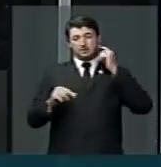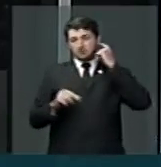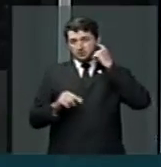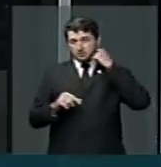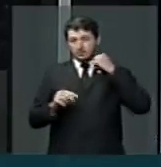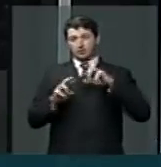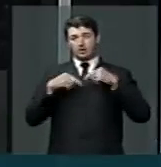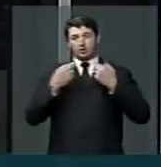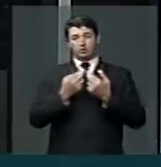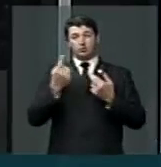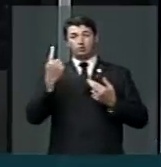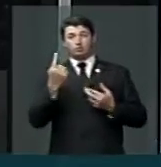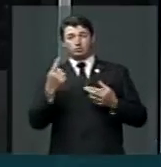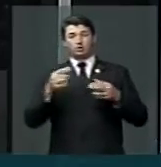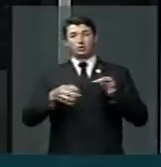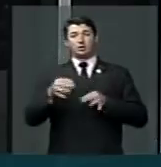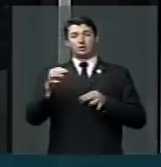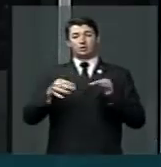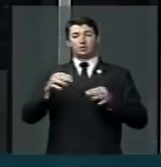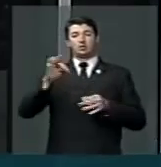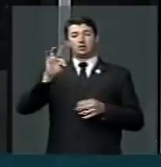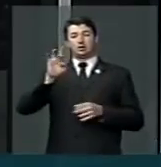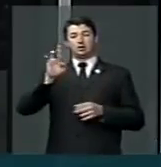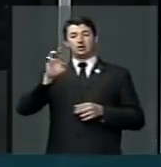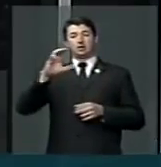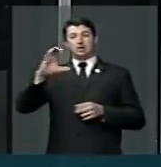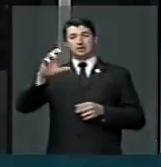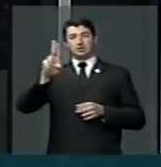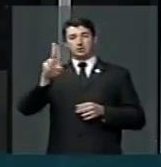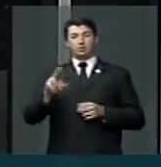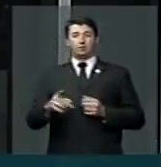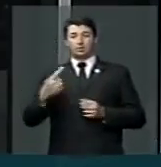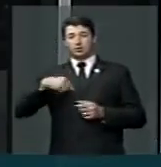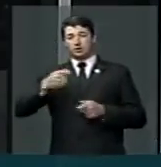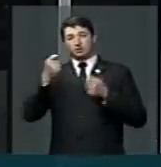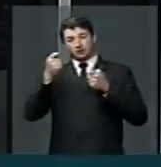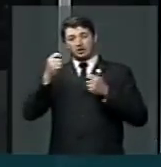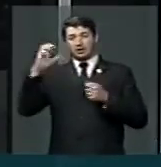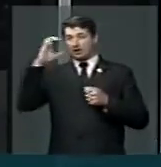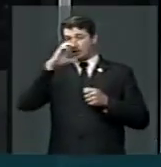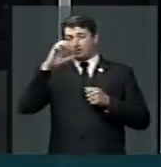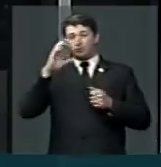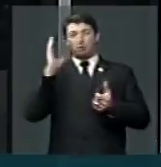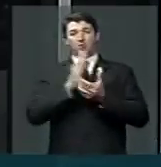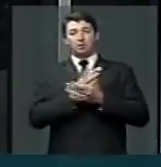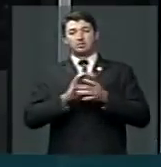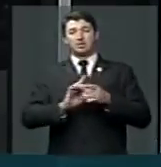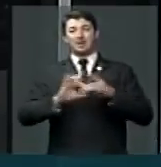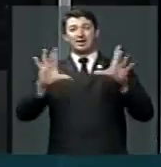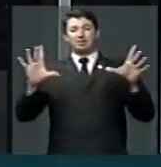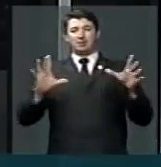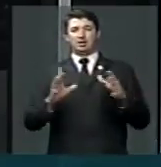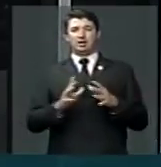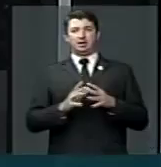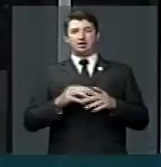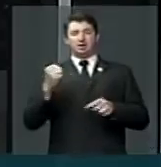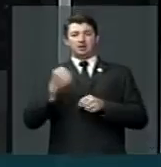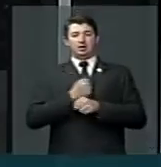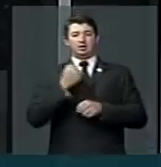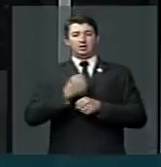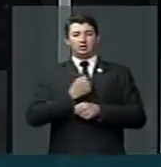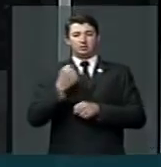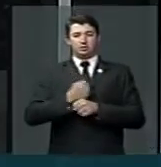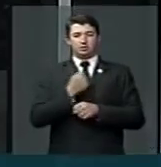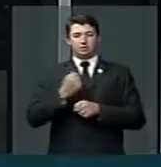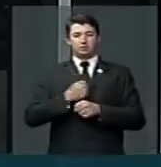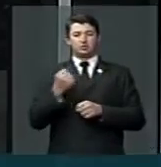uma reunião no Tribunal de Contas, onde nós estamos agilizando o processo da liberação da construção